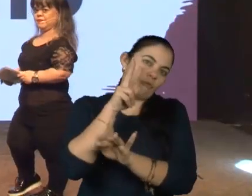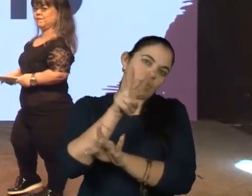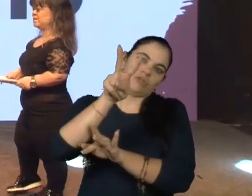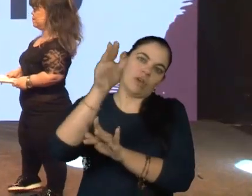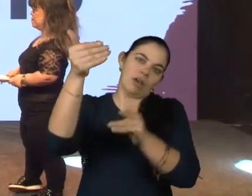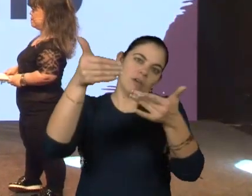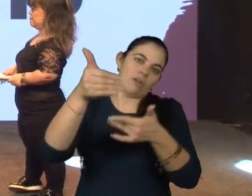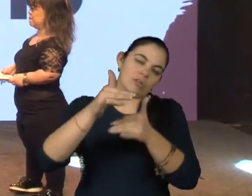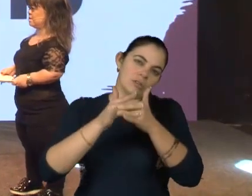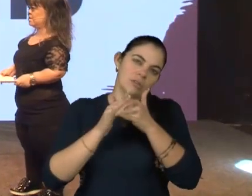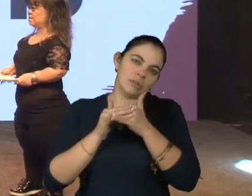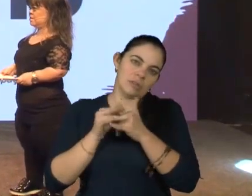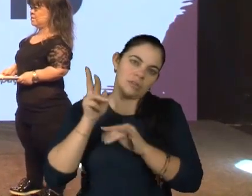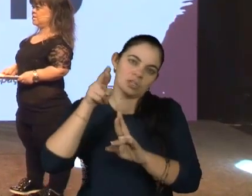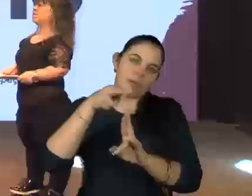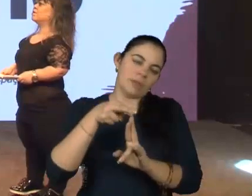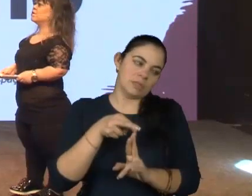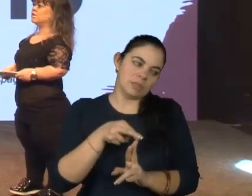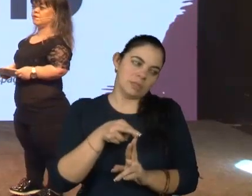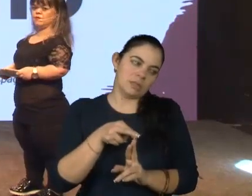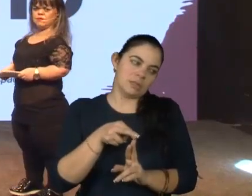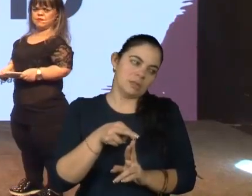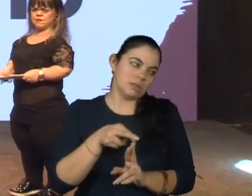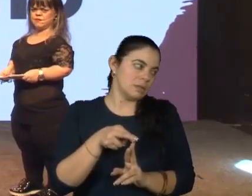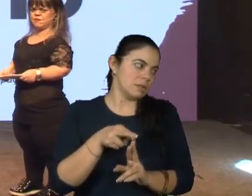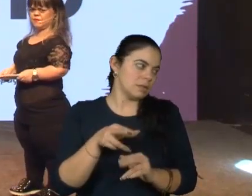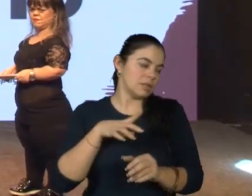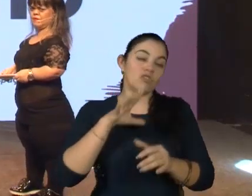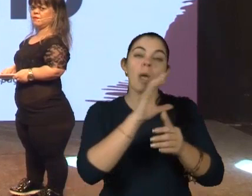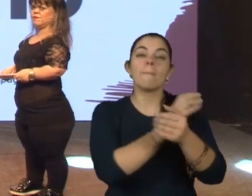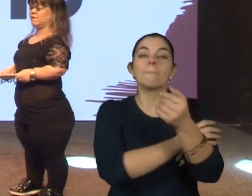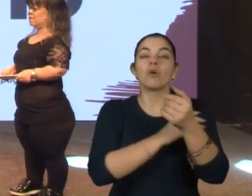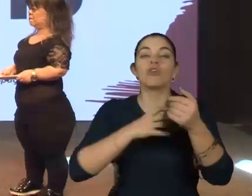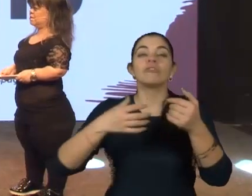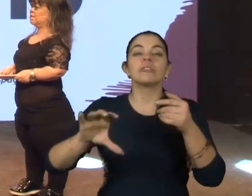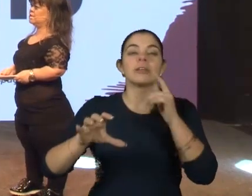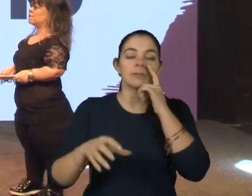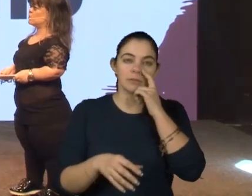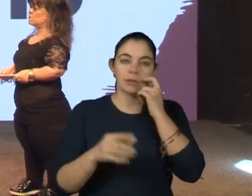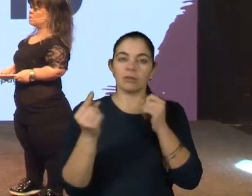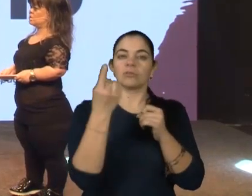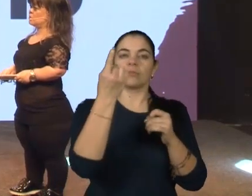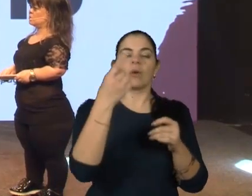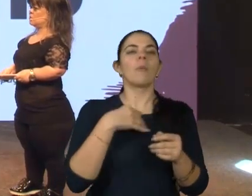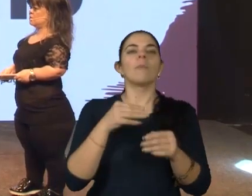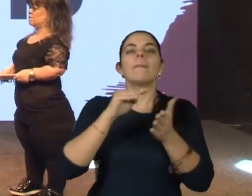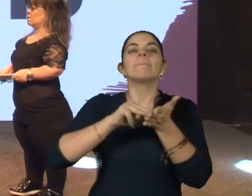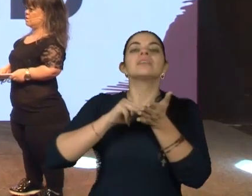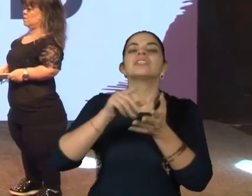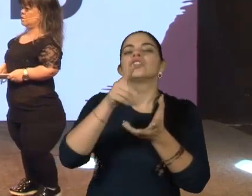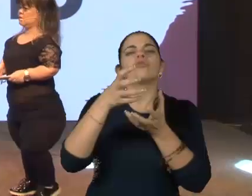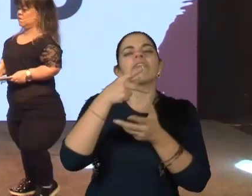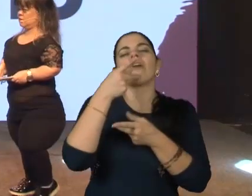agora sobre representatividade, sobre empoderamento, sobre autonomia? Uma mensagem que